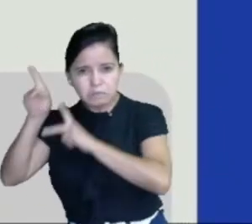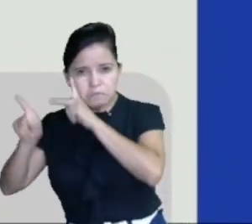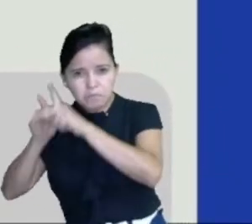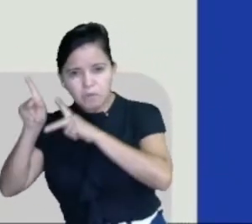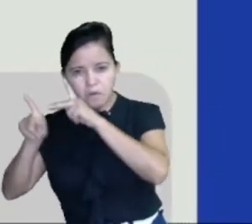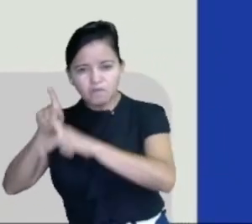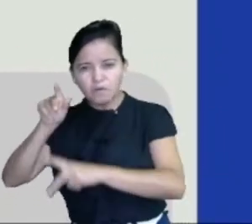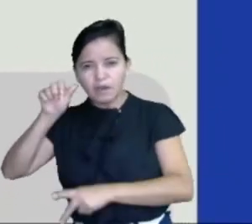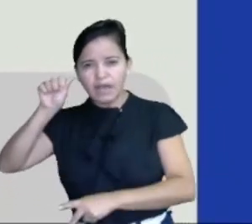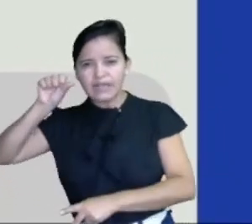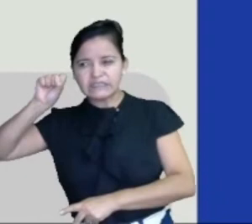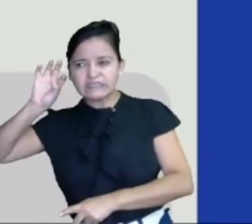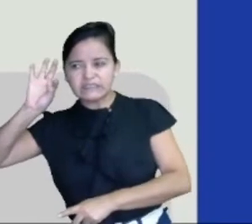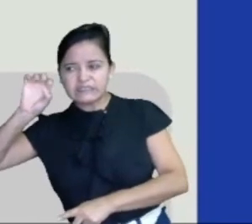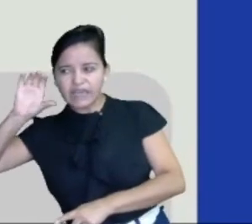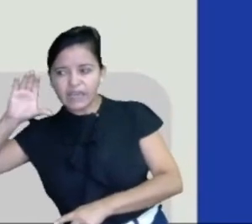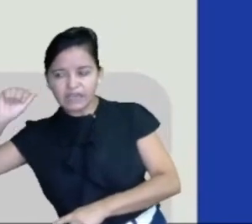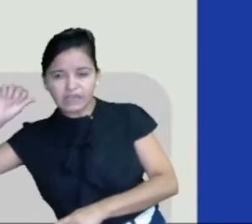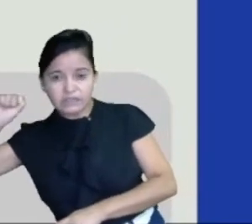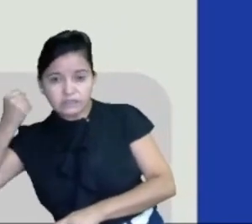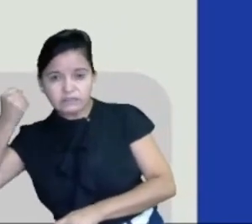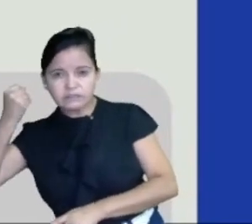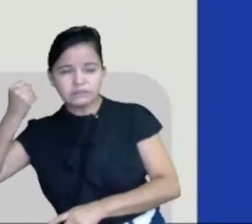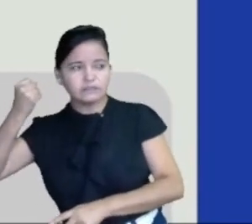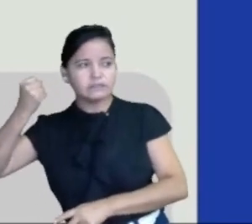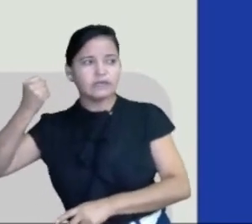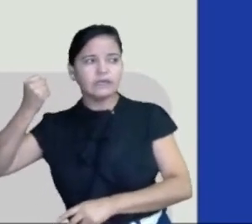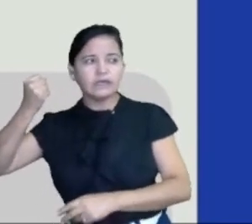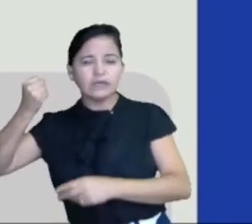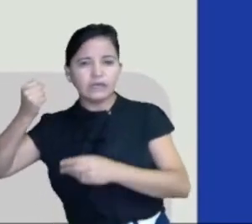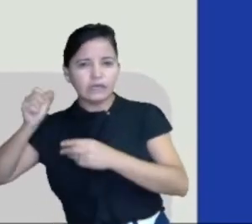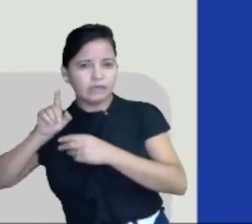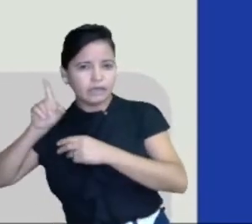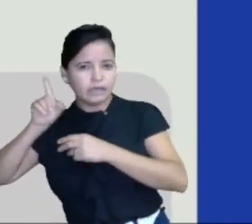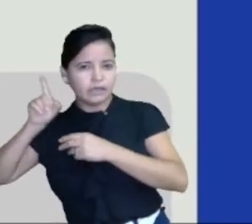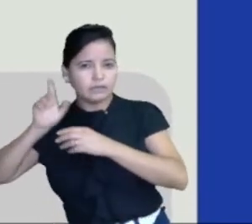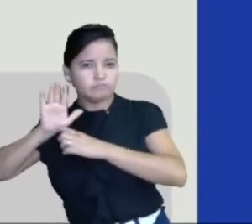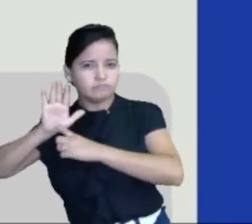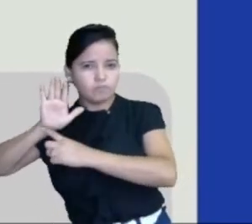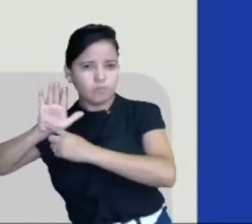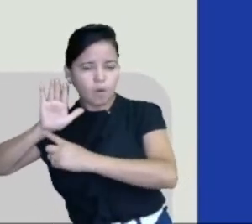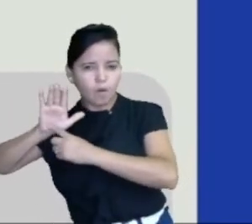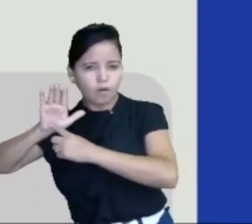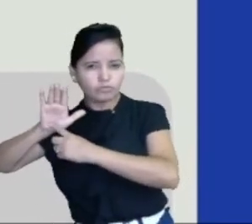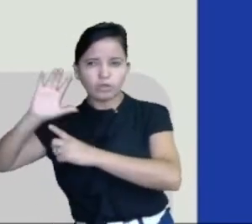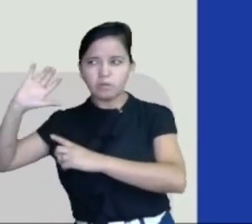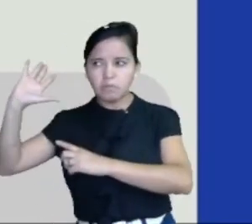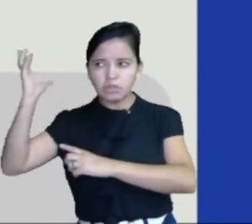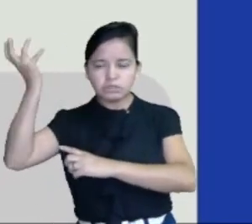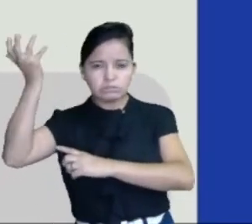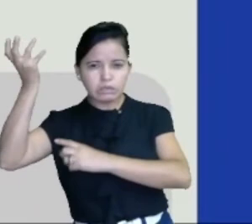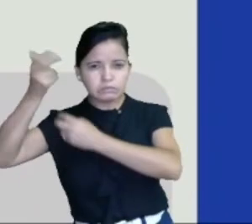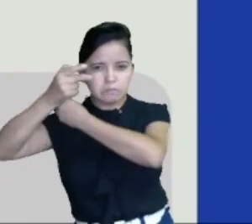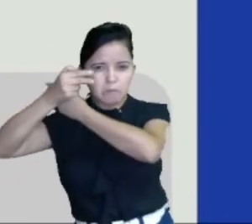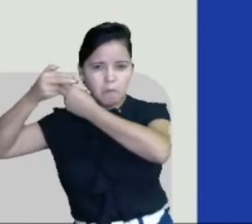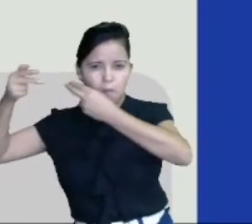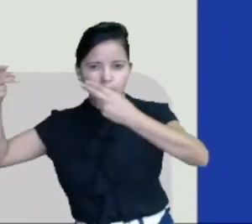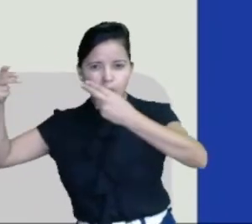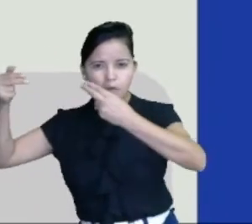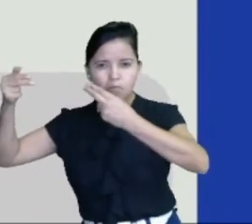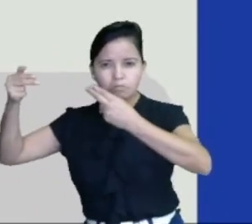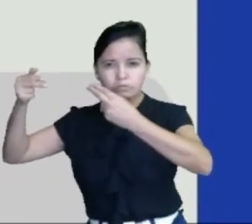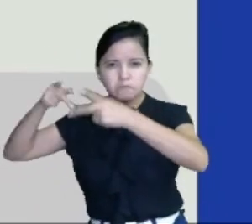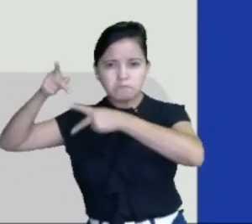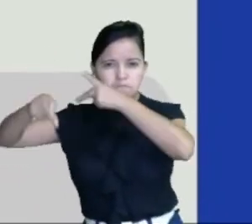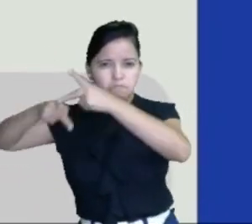forma circular. Ele era representado a partir das estações, da forma como